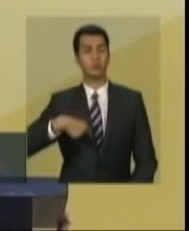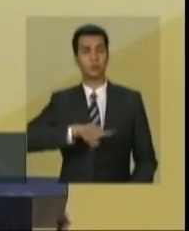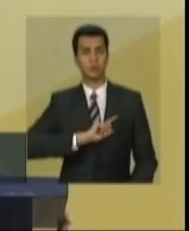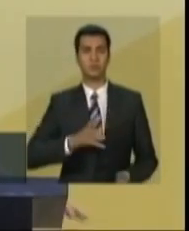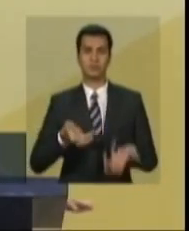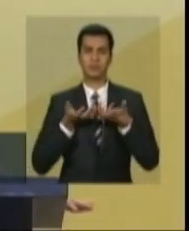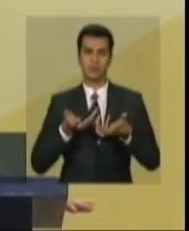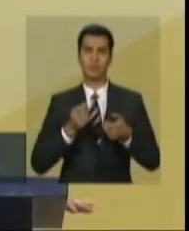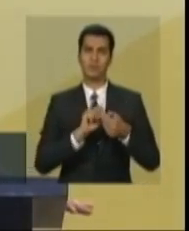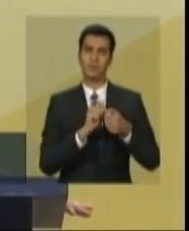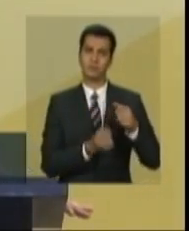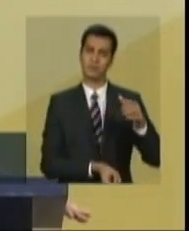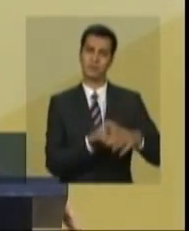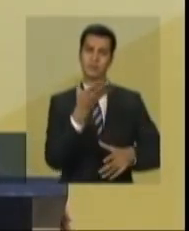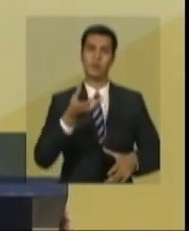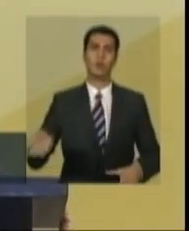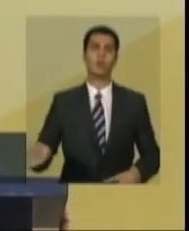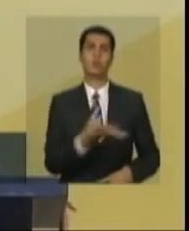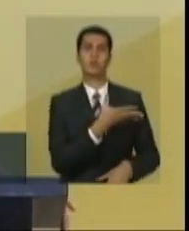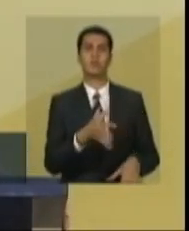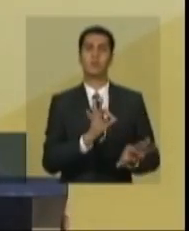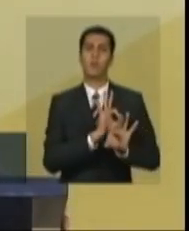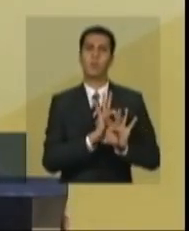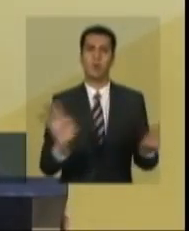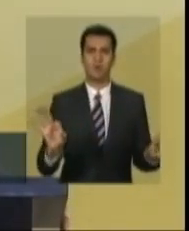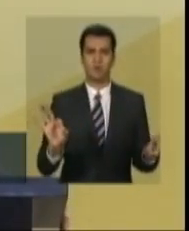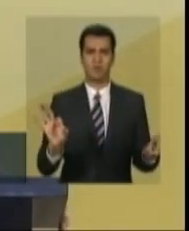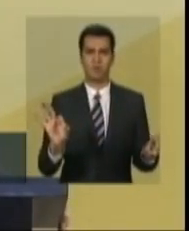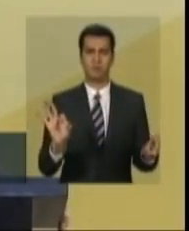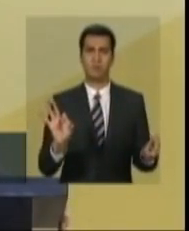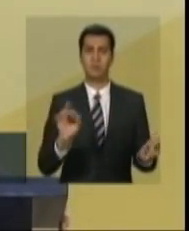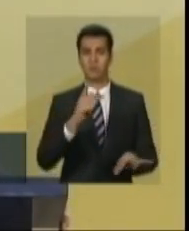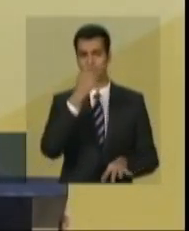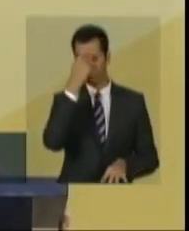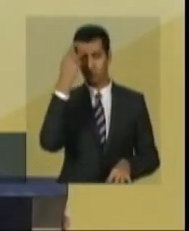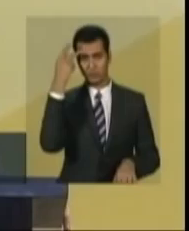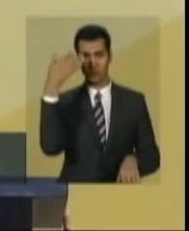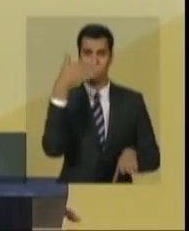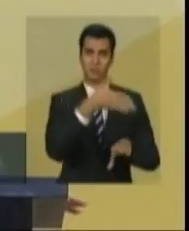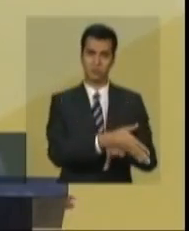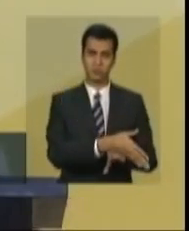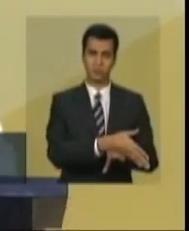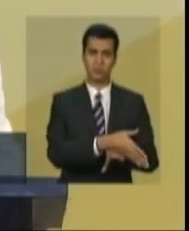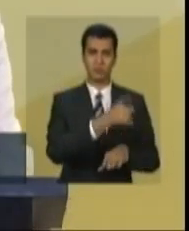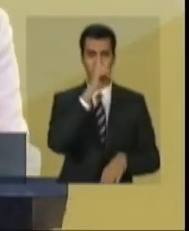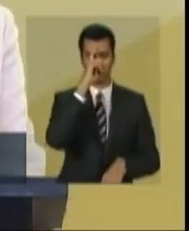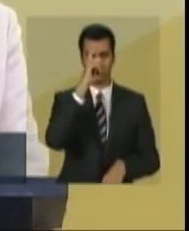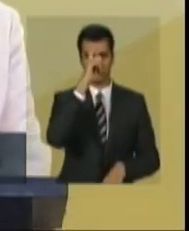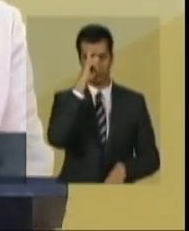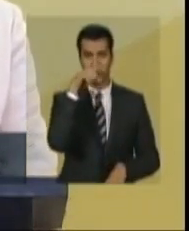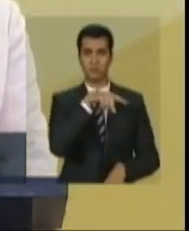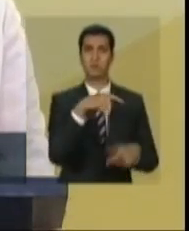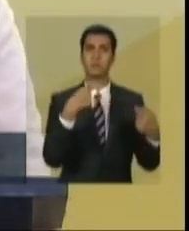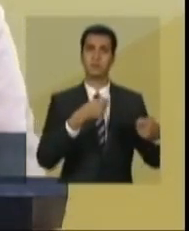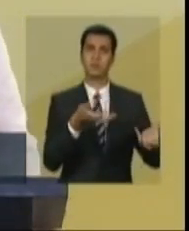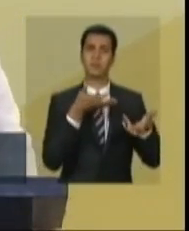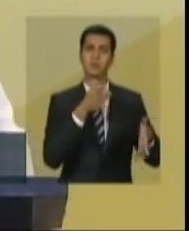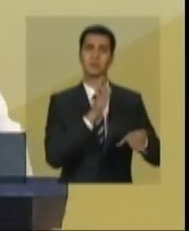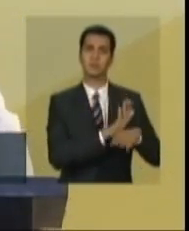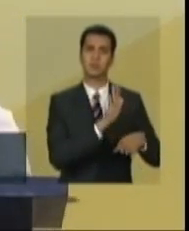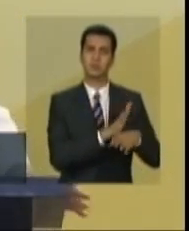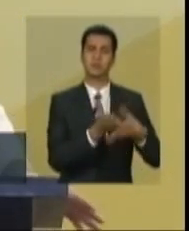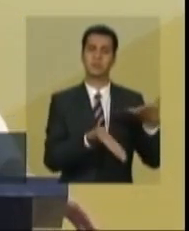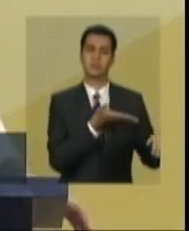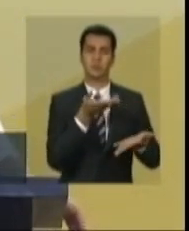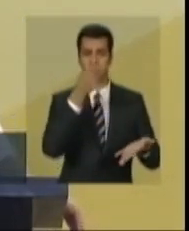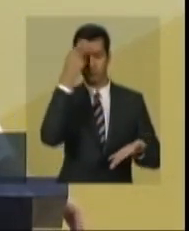novo padrão de qualidade no atendimento das pessoas que procuram nossas emergências, da